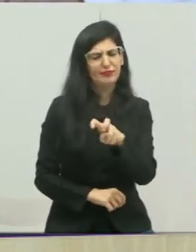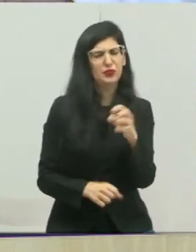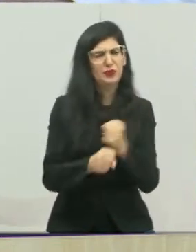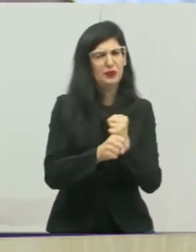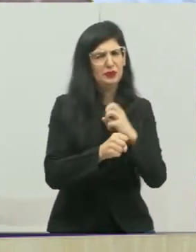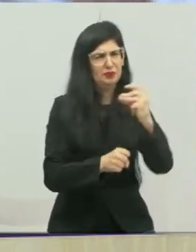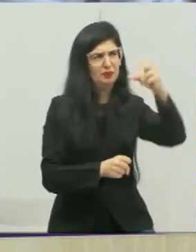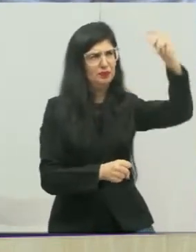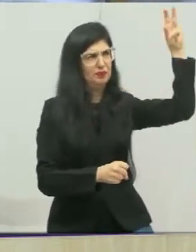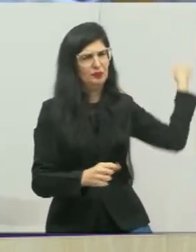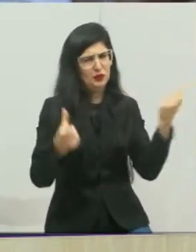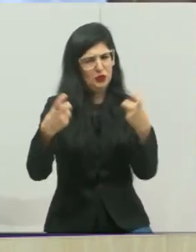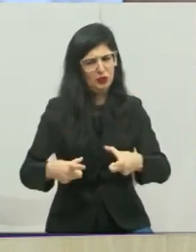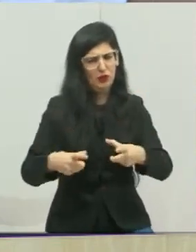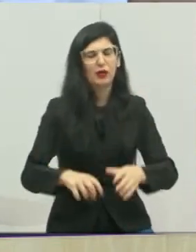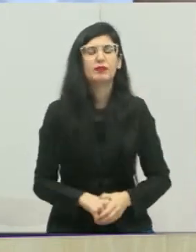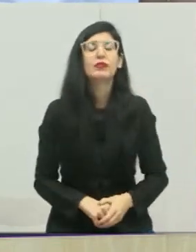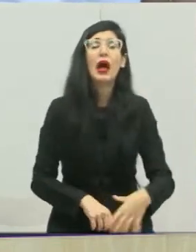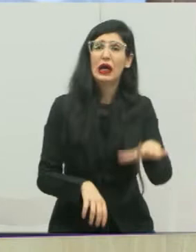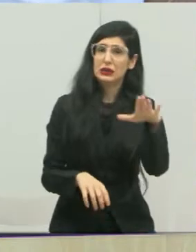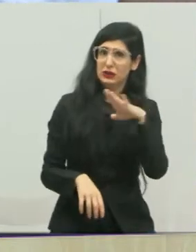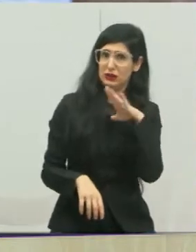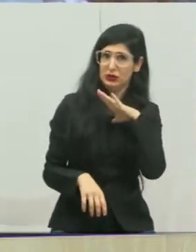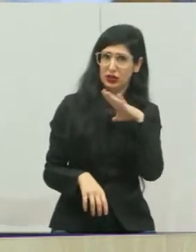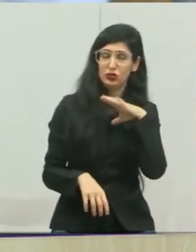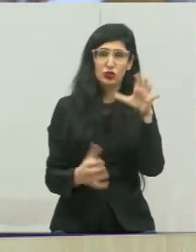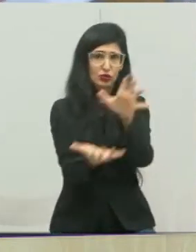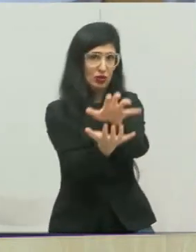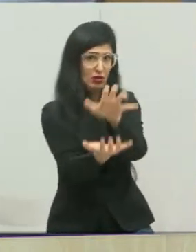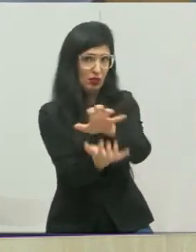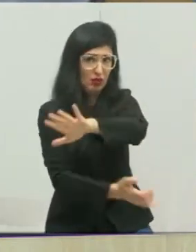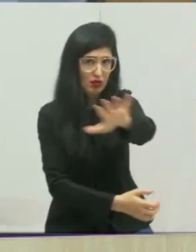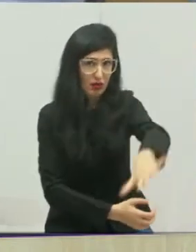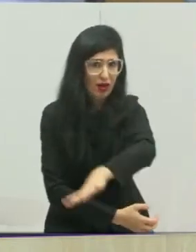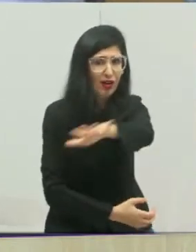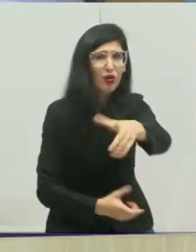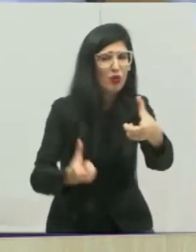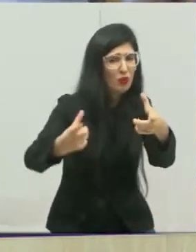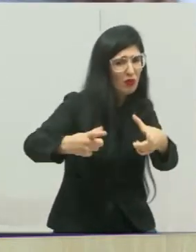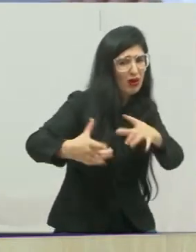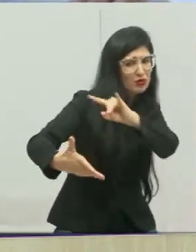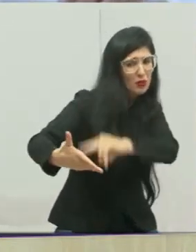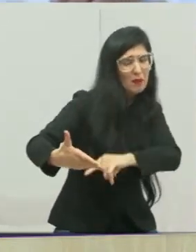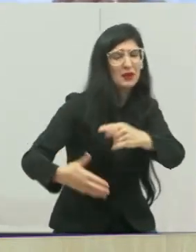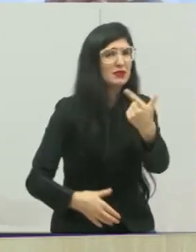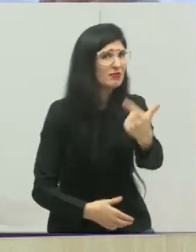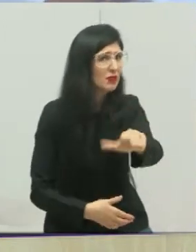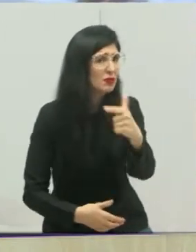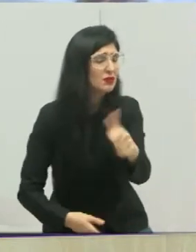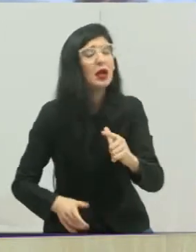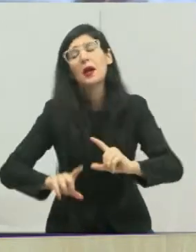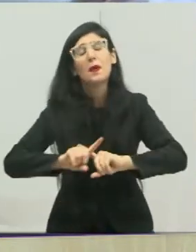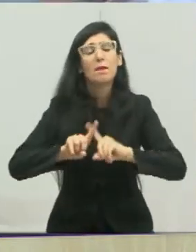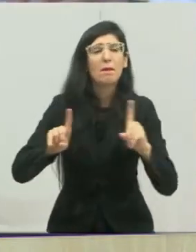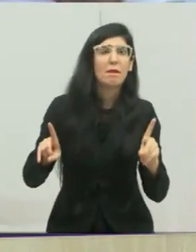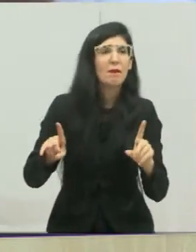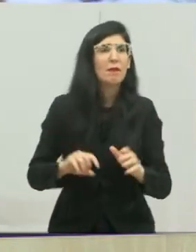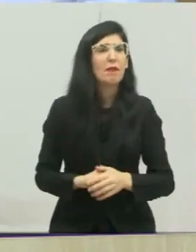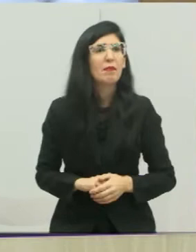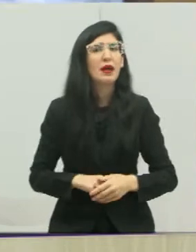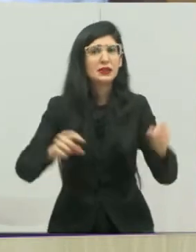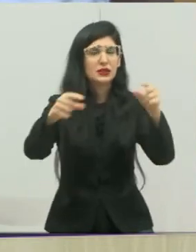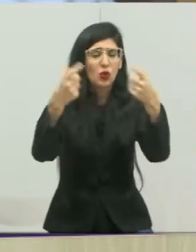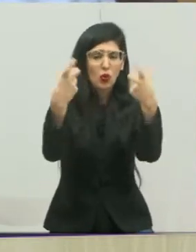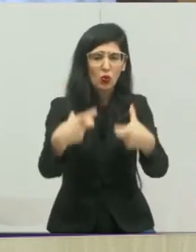Segundo a Secretaria de Planejamento do município de Jacareí, não consta o registro desta área, mas a mesma é identificada como propriedade do